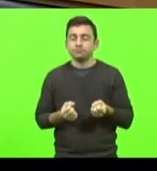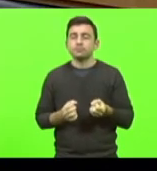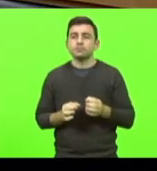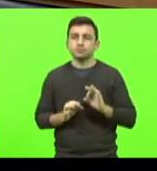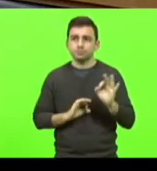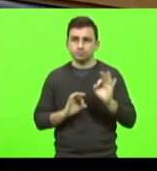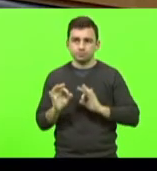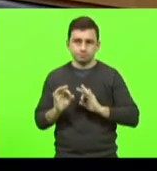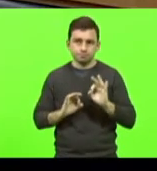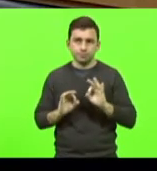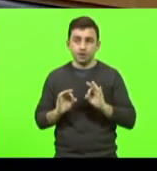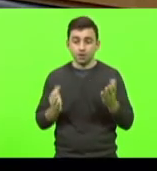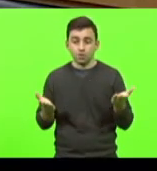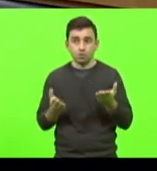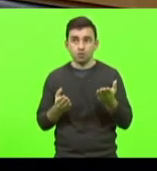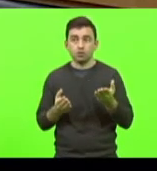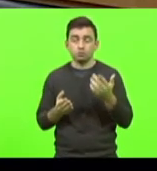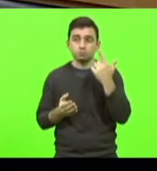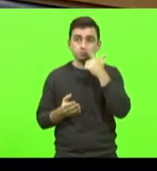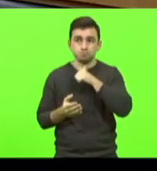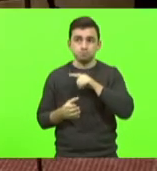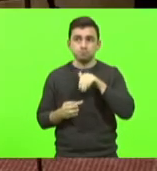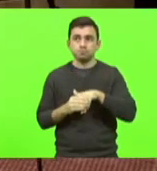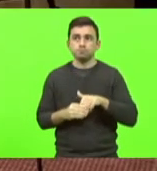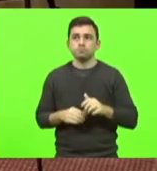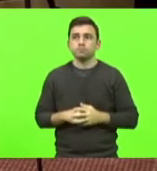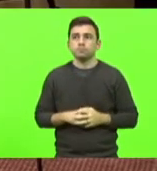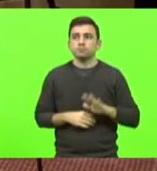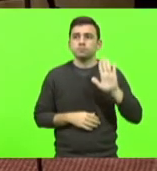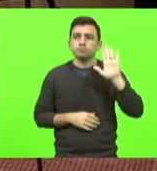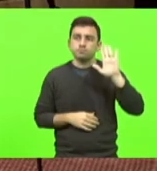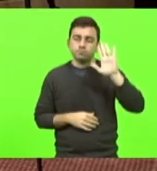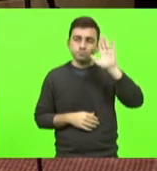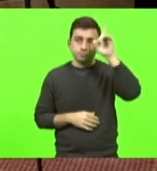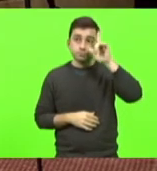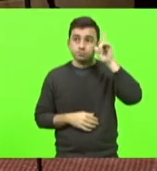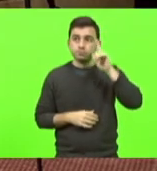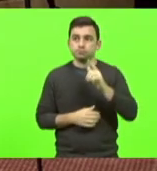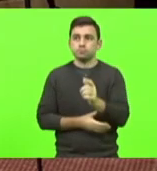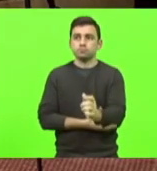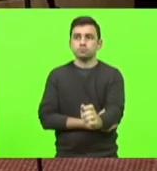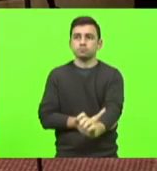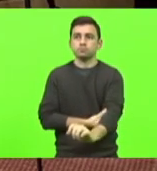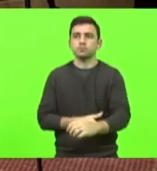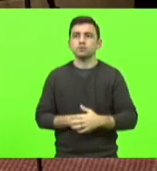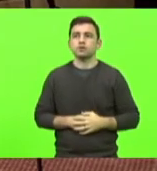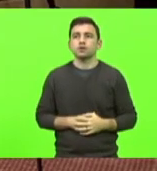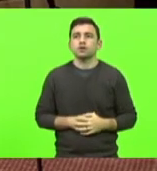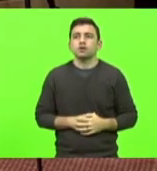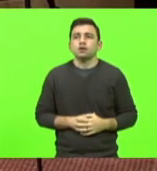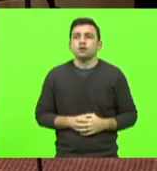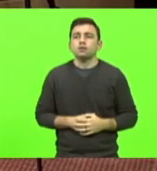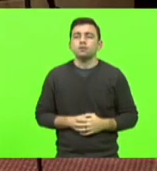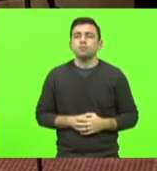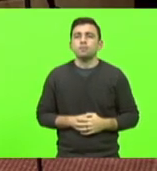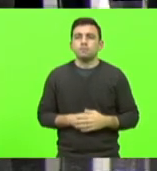destacarmos essa votação senhor presidente palavra o deputado e suster colegas Deputados